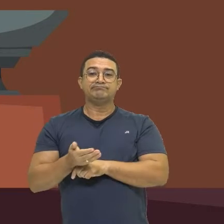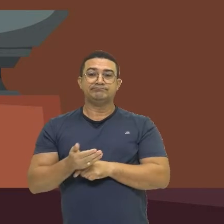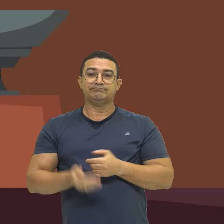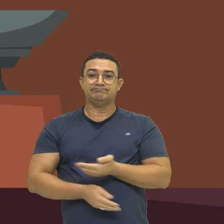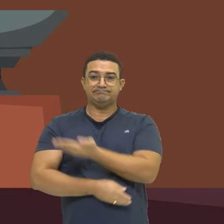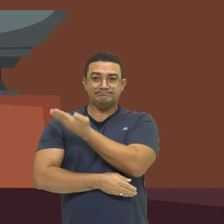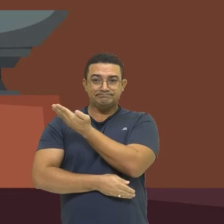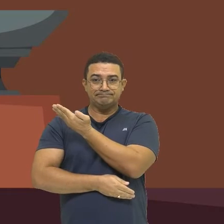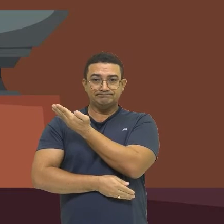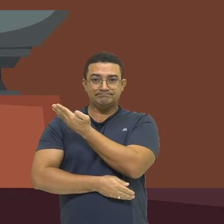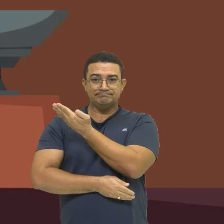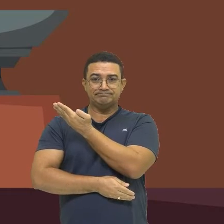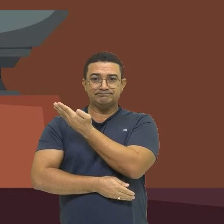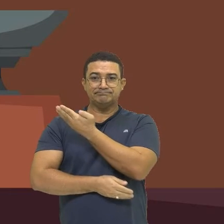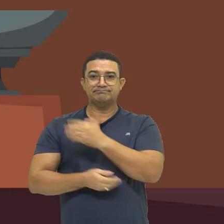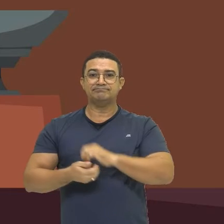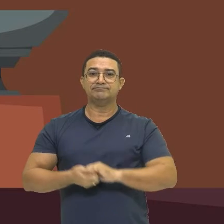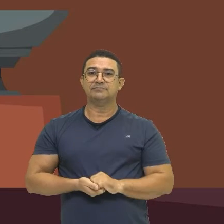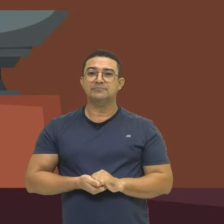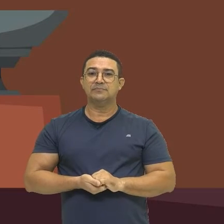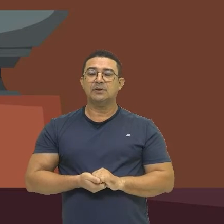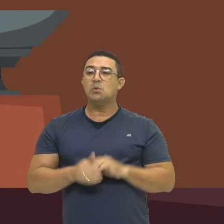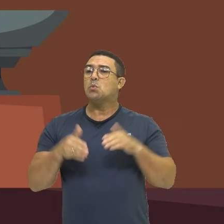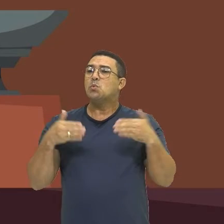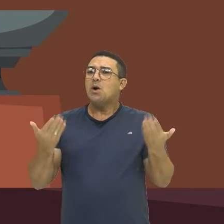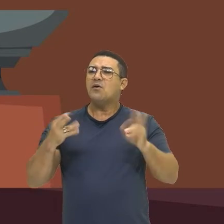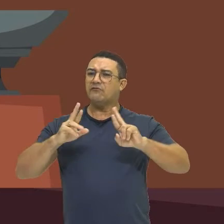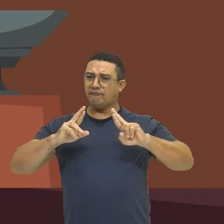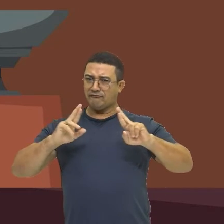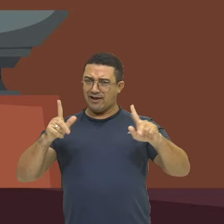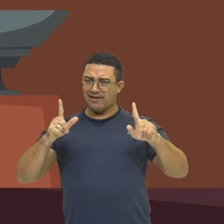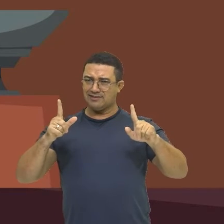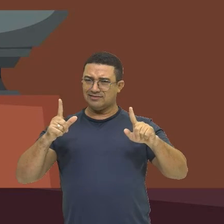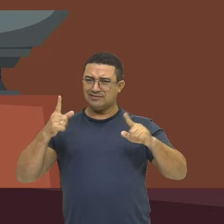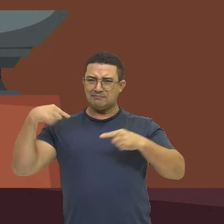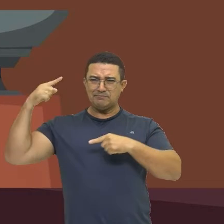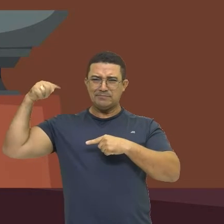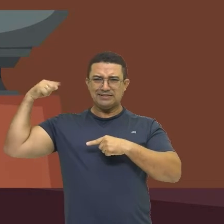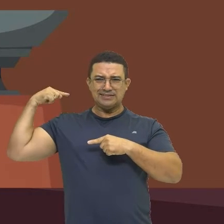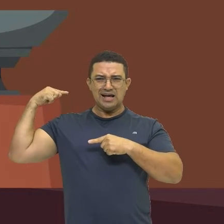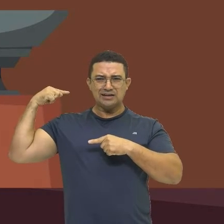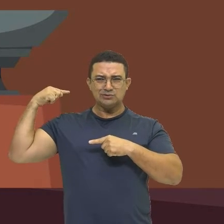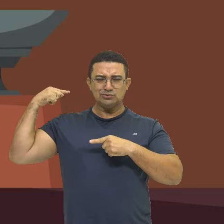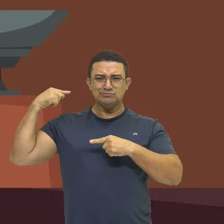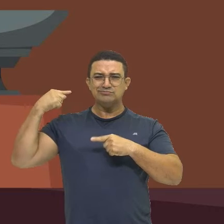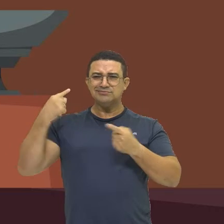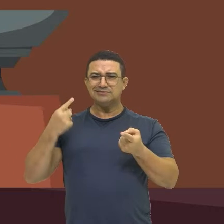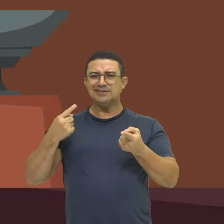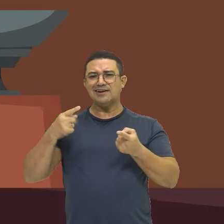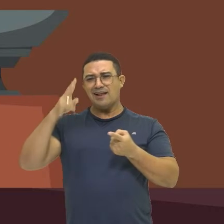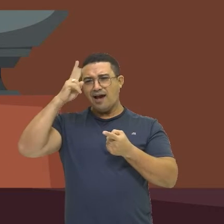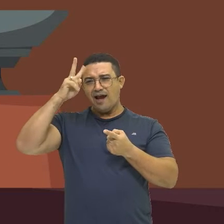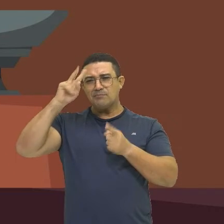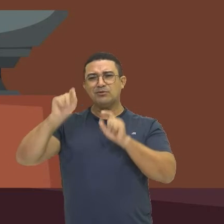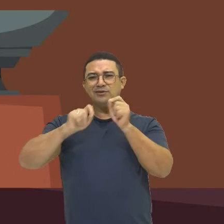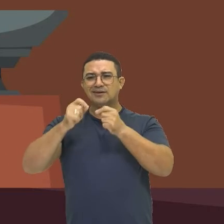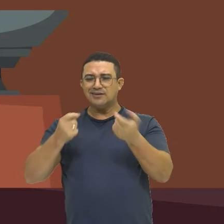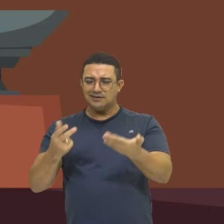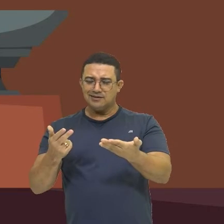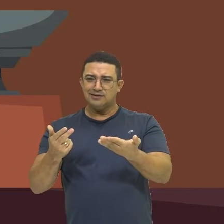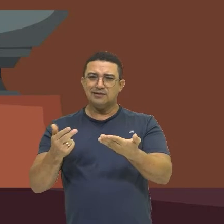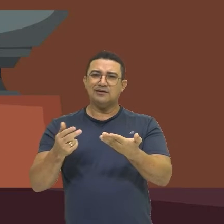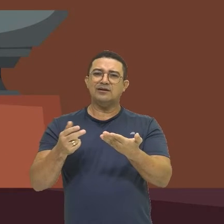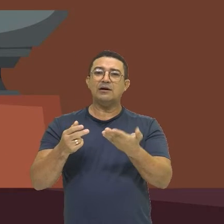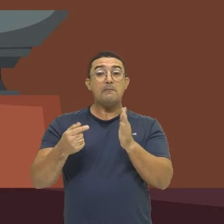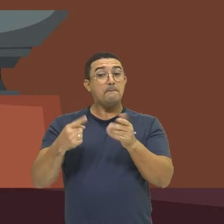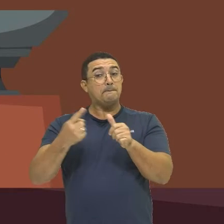mais uma vez, qual é a diferença do que nós vimos na outra maquete, nas 2 outras maquetes.